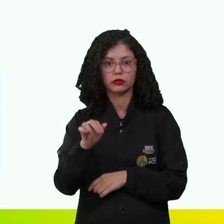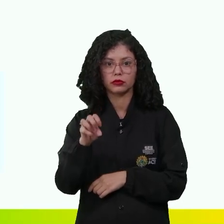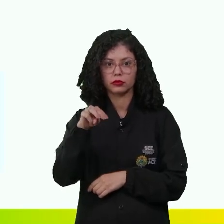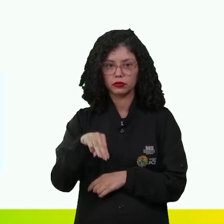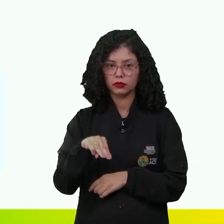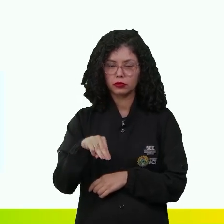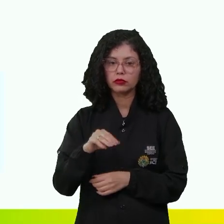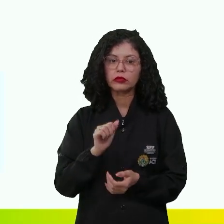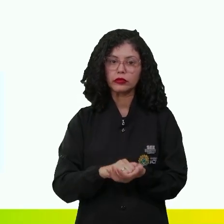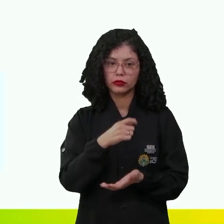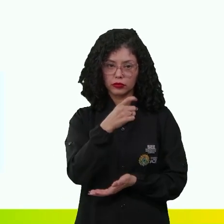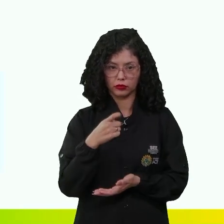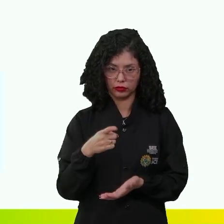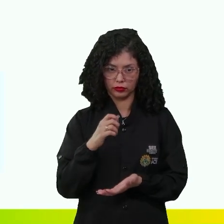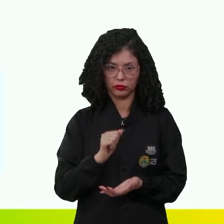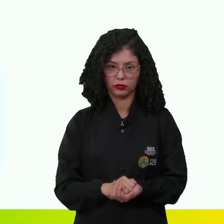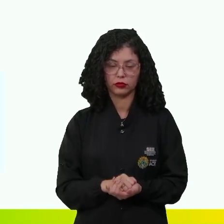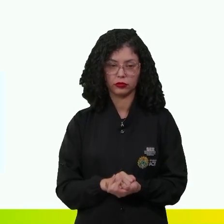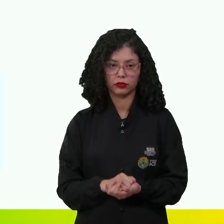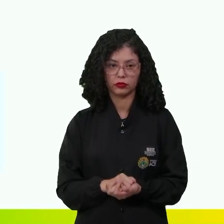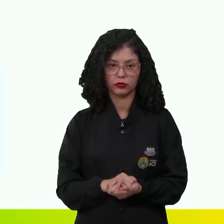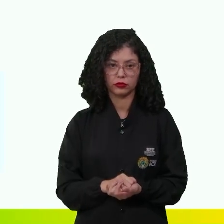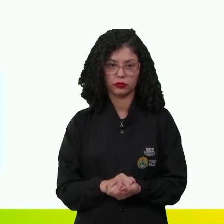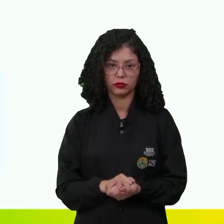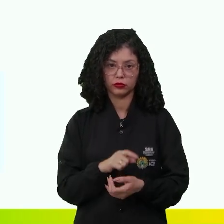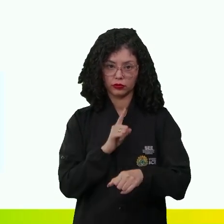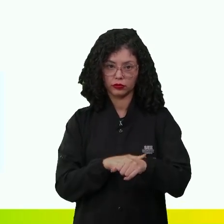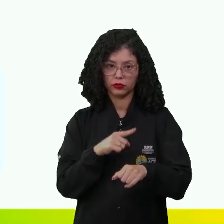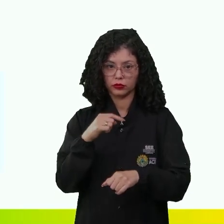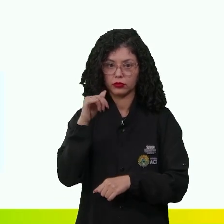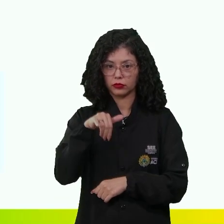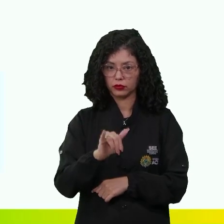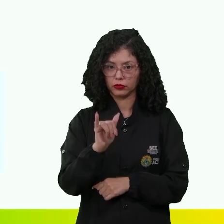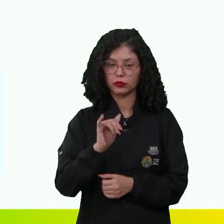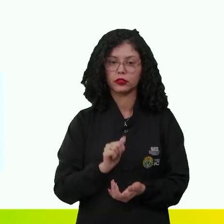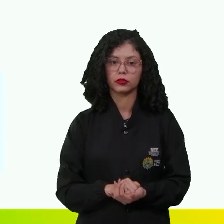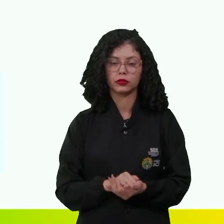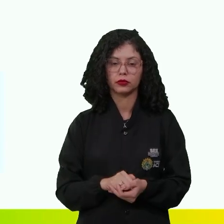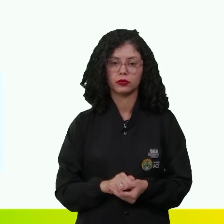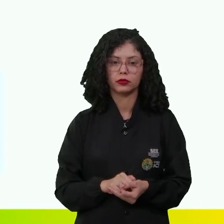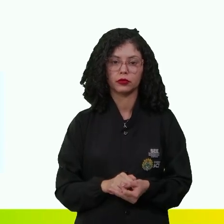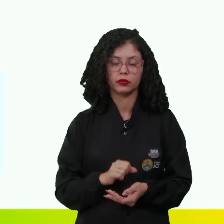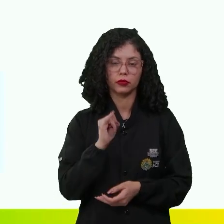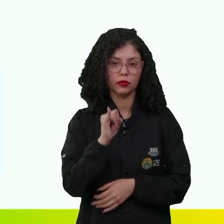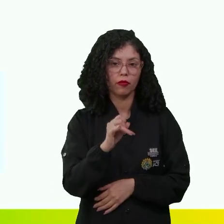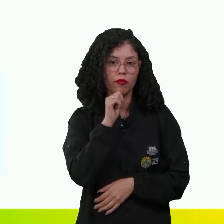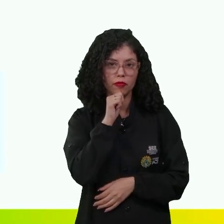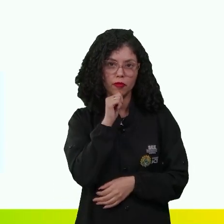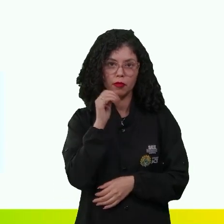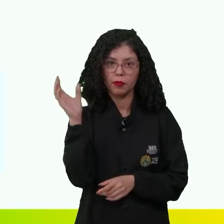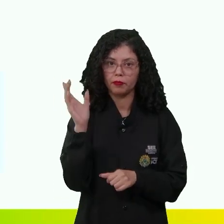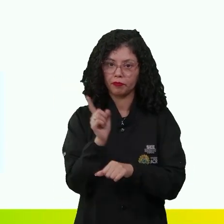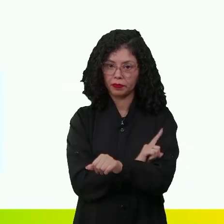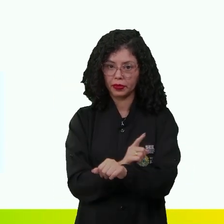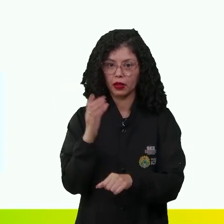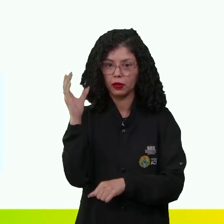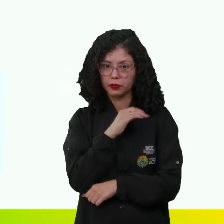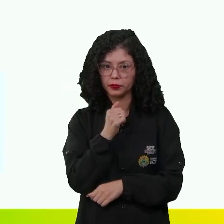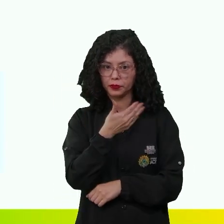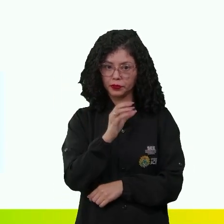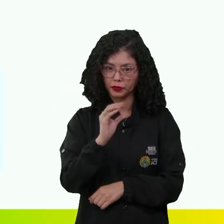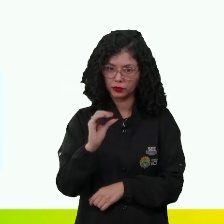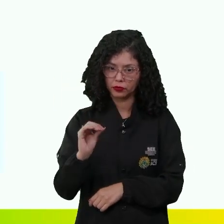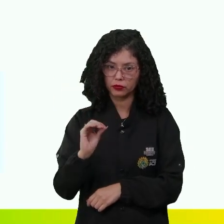quilômetros por hora é x, a hora é y. Então, se ela for a uma velocidade de 100 km